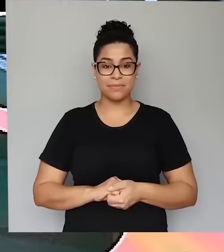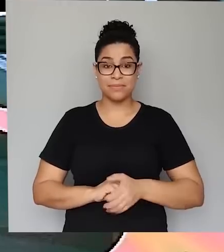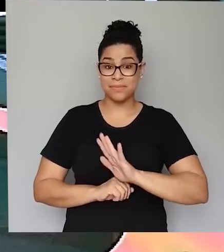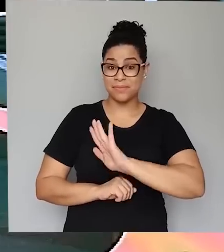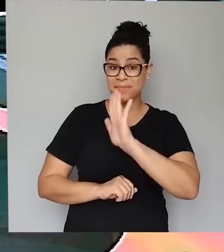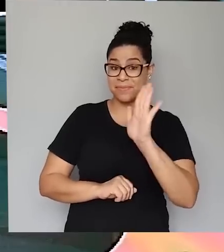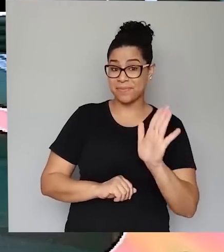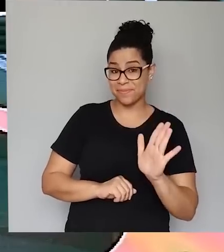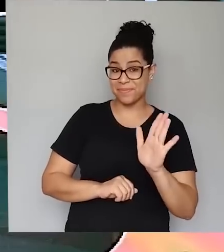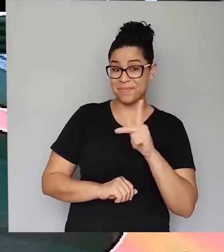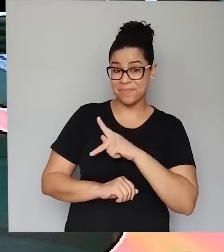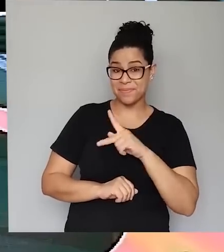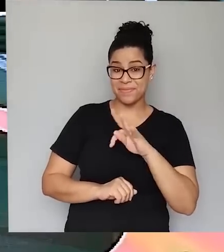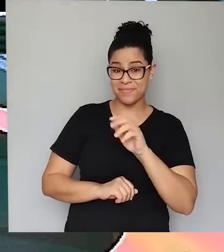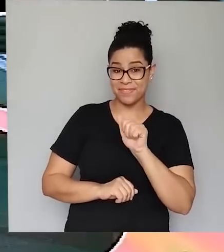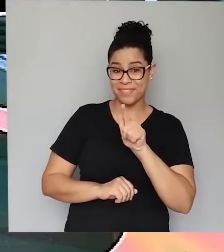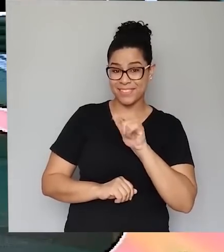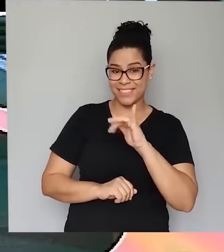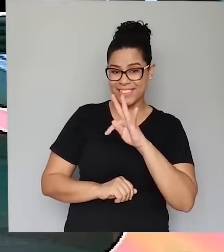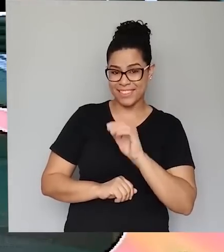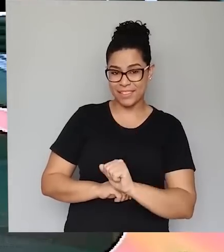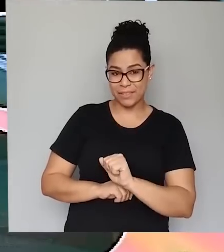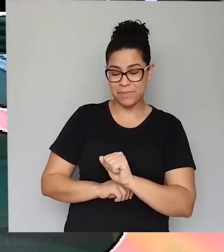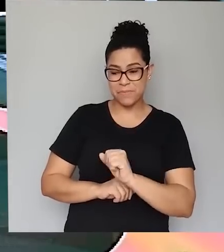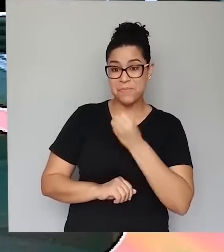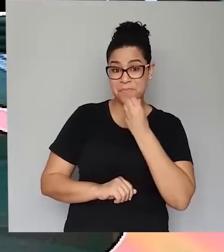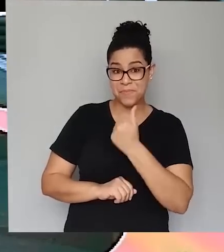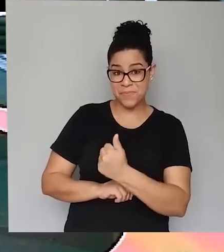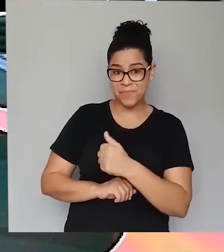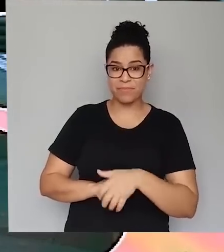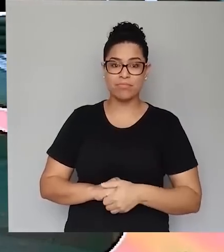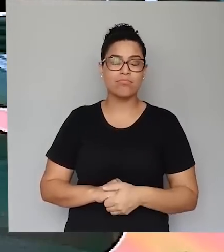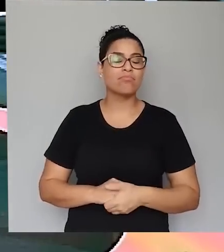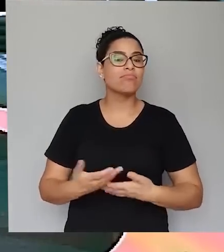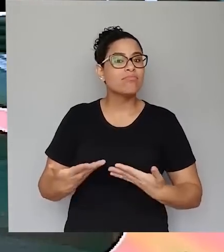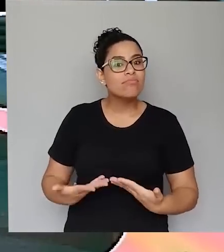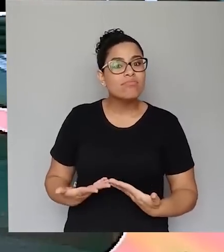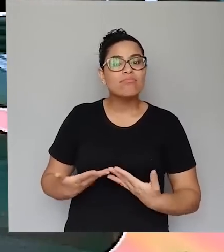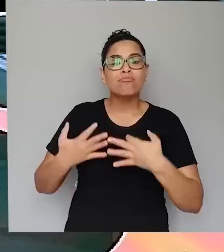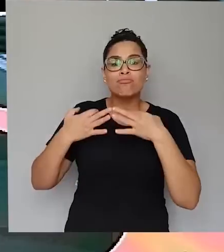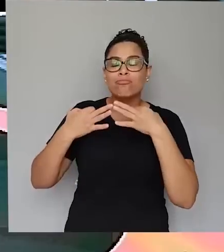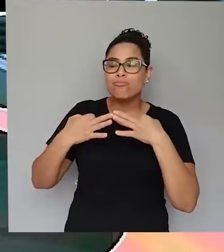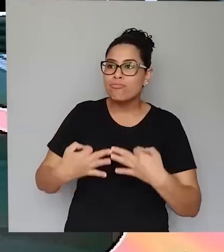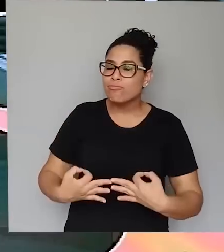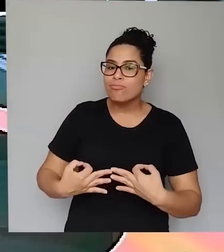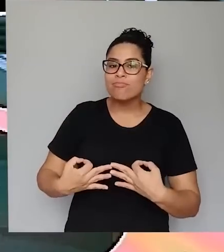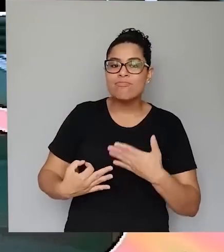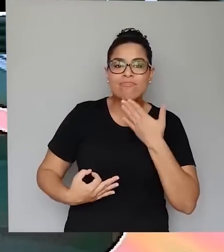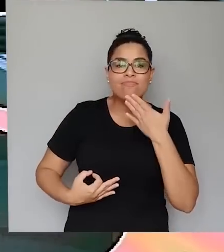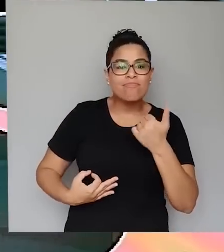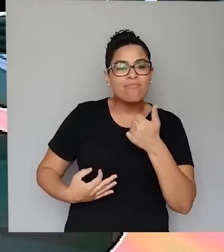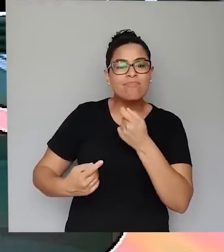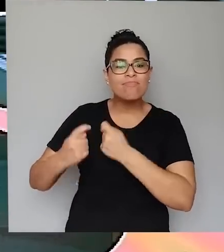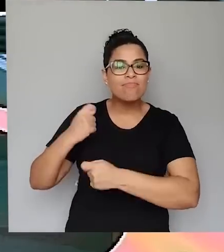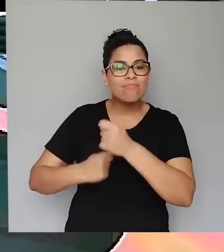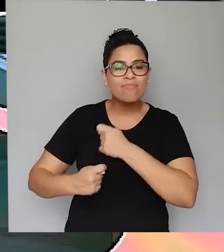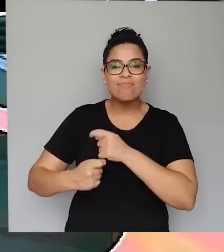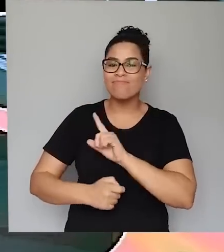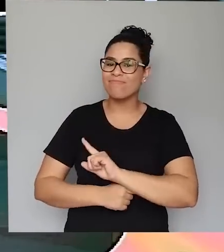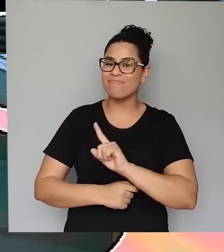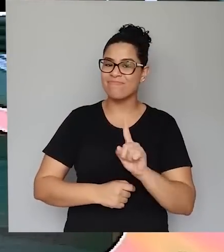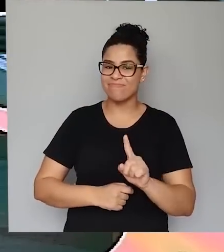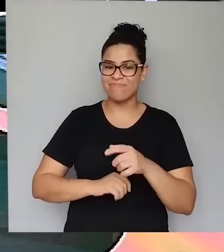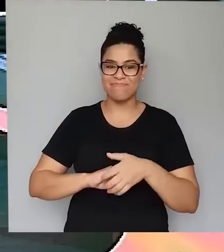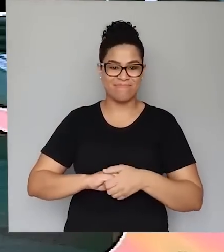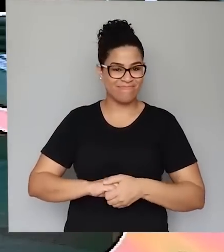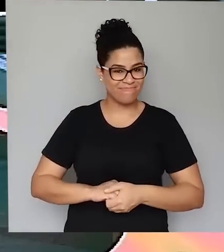Hello, Thalita. How are you? Essa não é a melhor forma de economizar water.